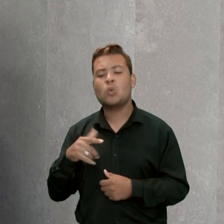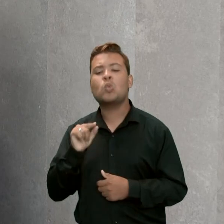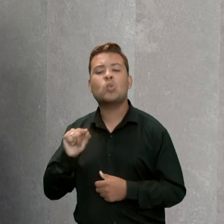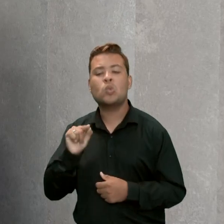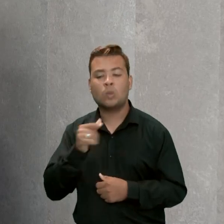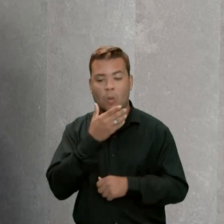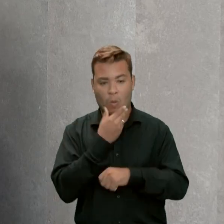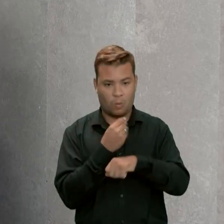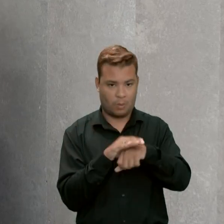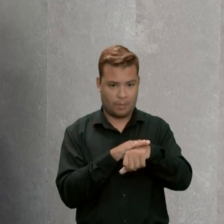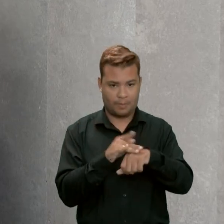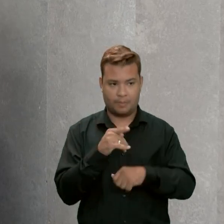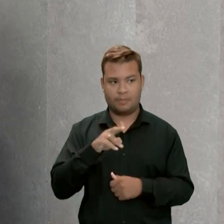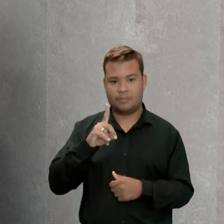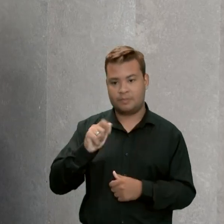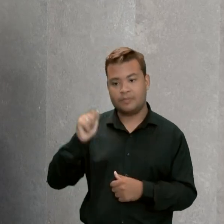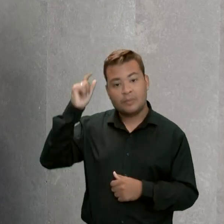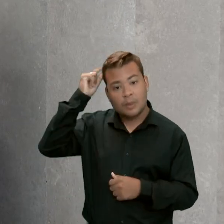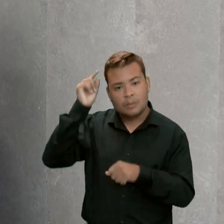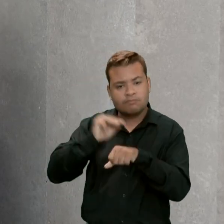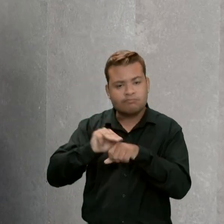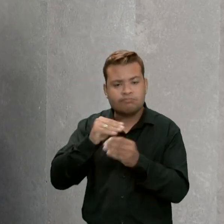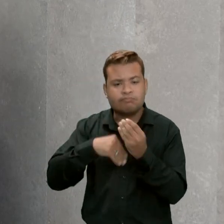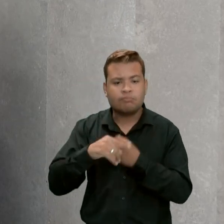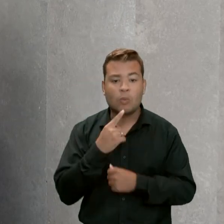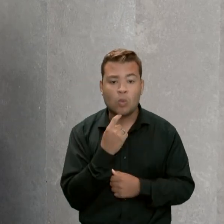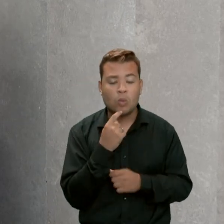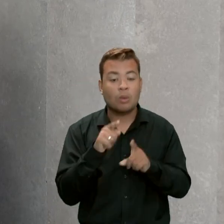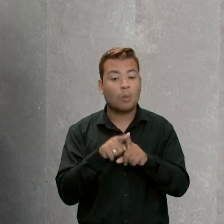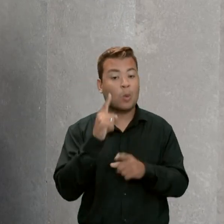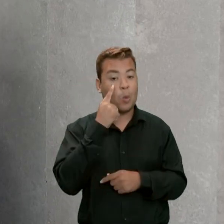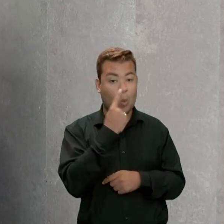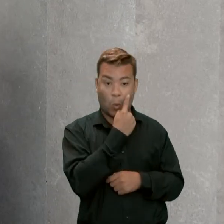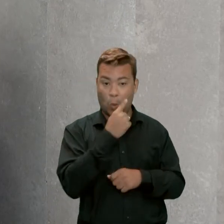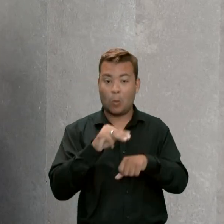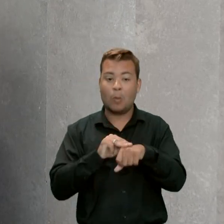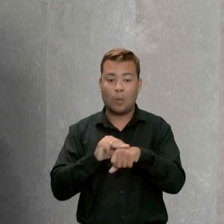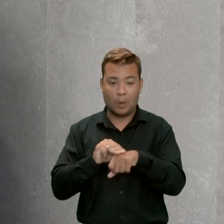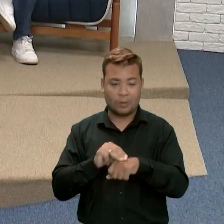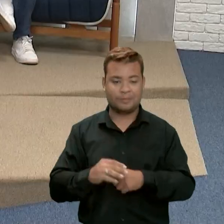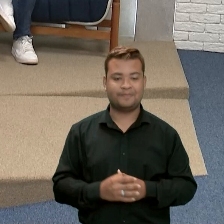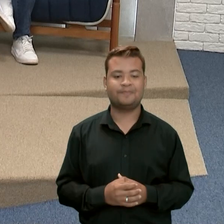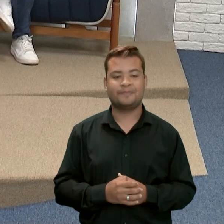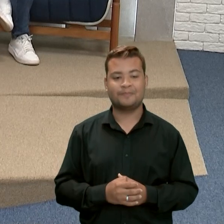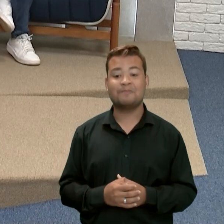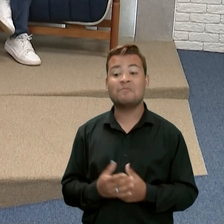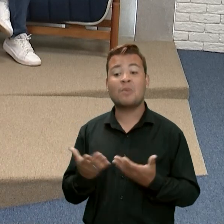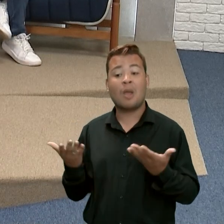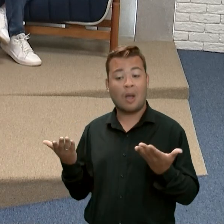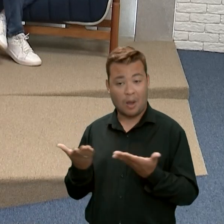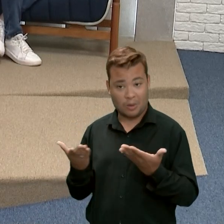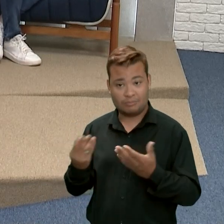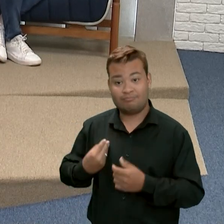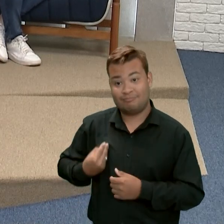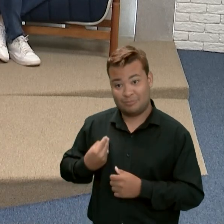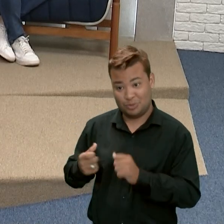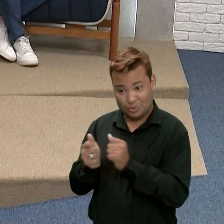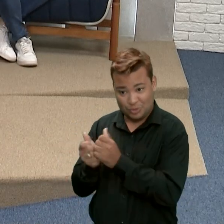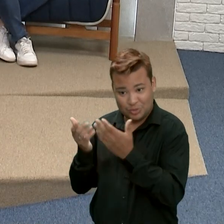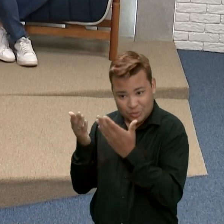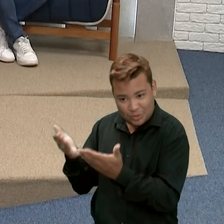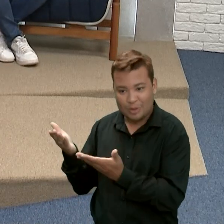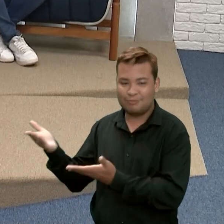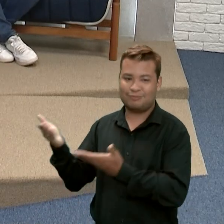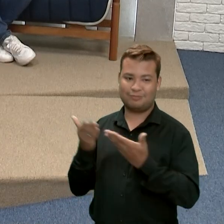homem de pele parda, com cabelos castanhos acobreados e olhos castanhos. E agora, já de volta aqui com a gente, os